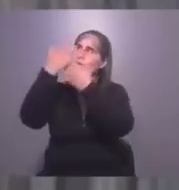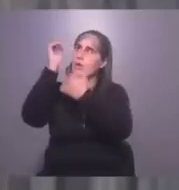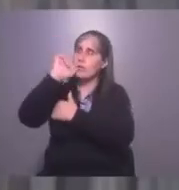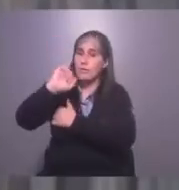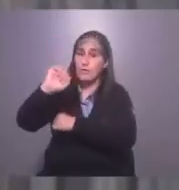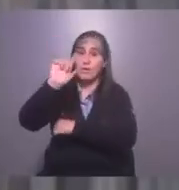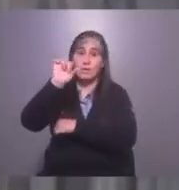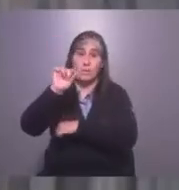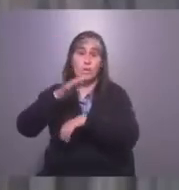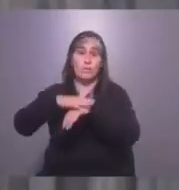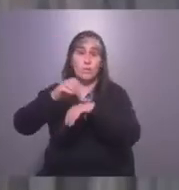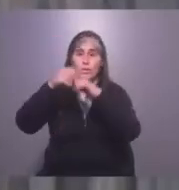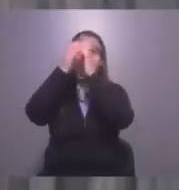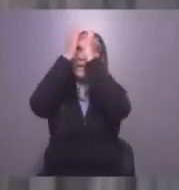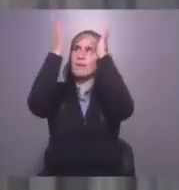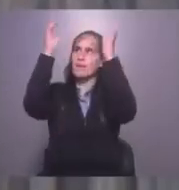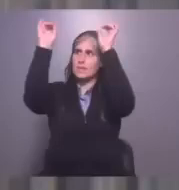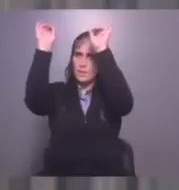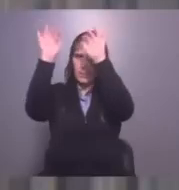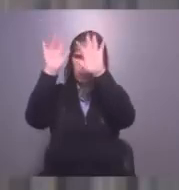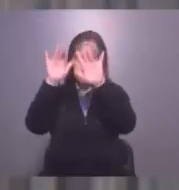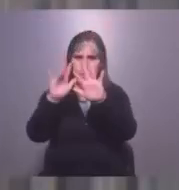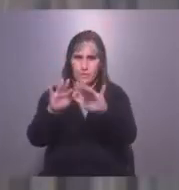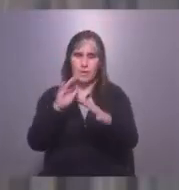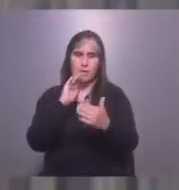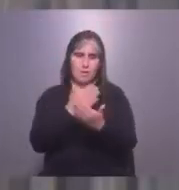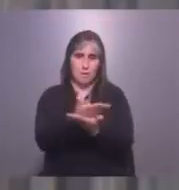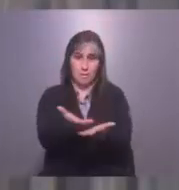derramou sobre nós por seu amado Filho.